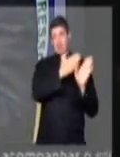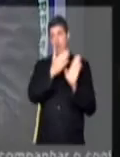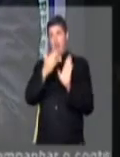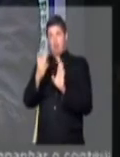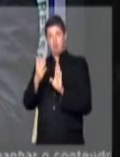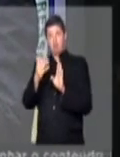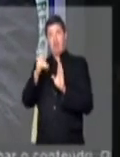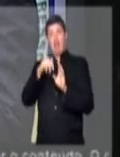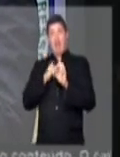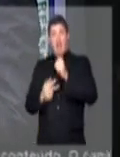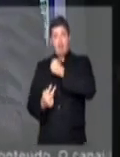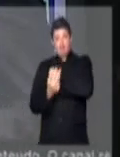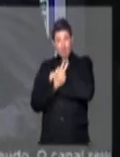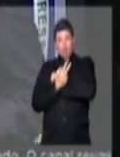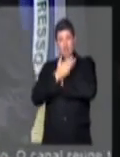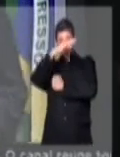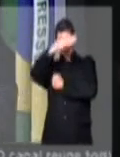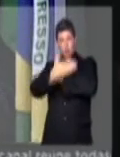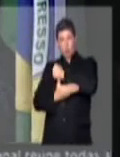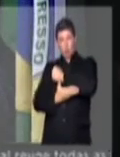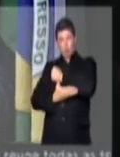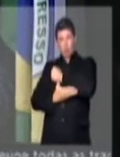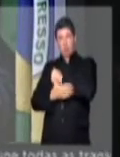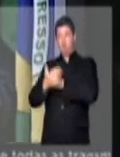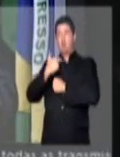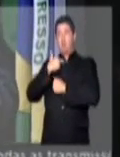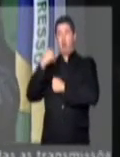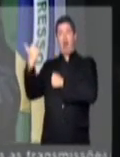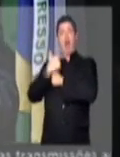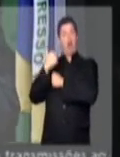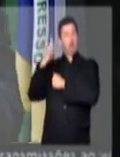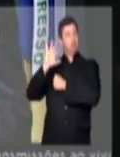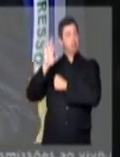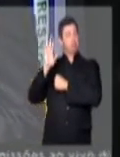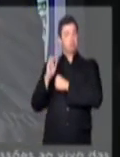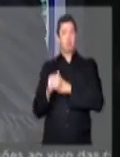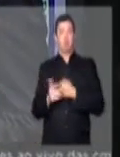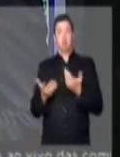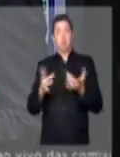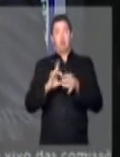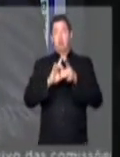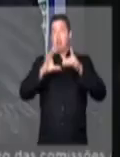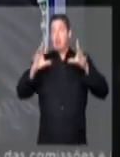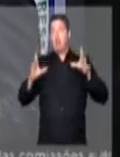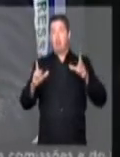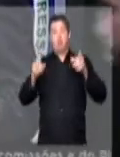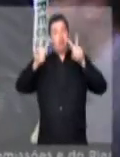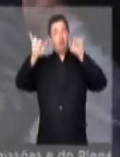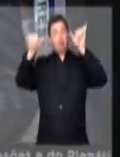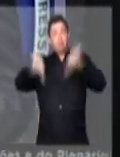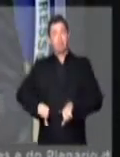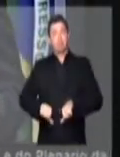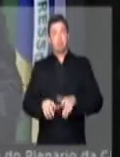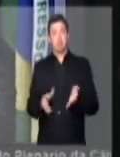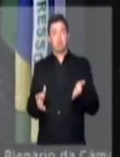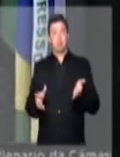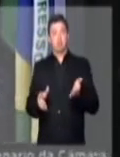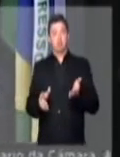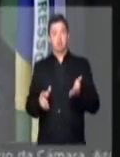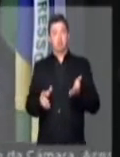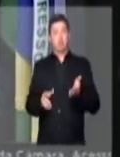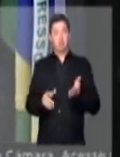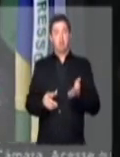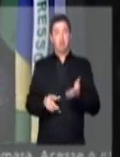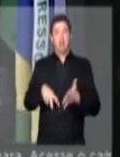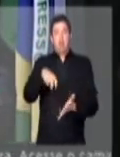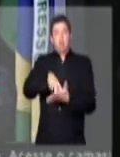servissem como escudo para torná-lo inimputável, nossa democracia seria degradada, seria engolida